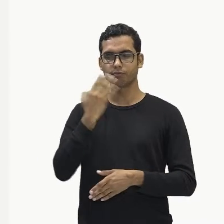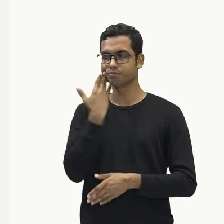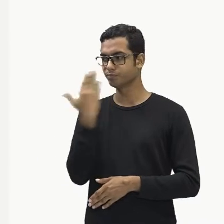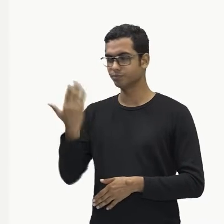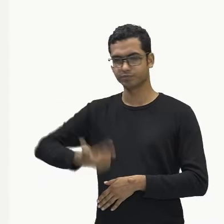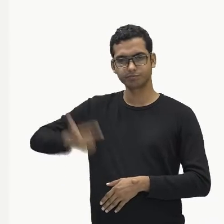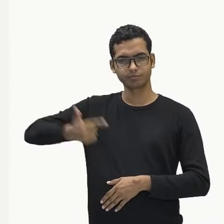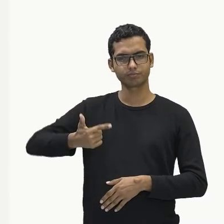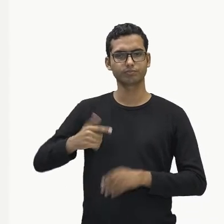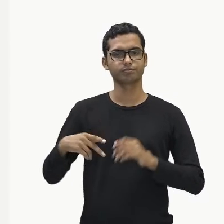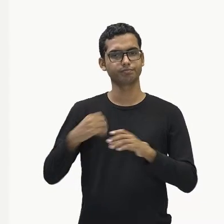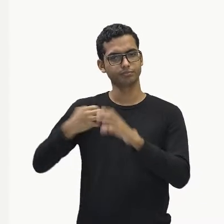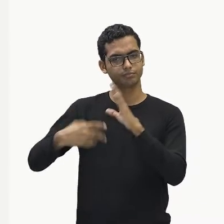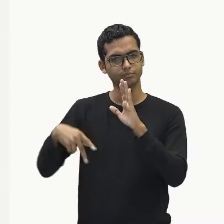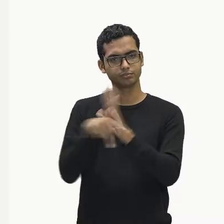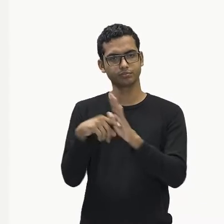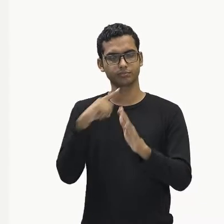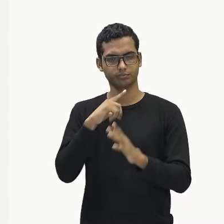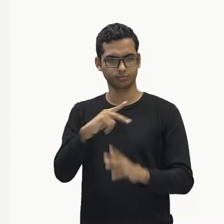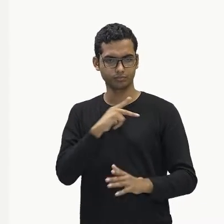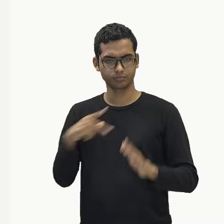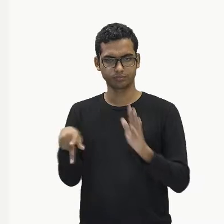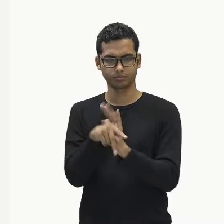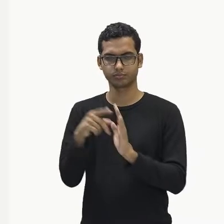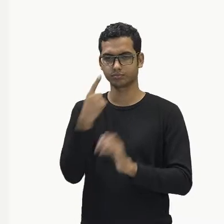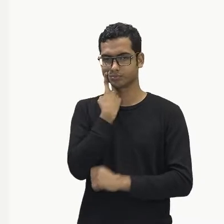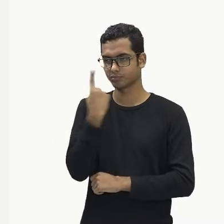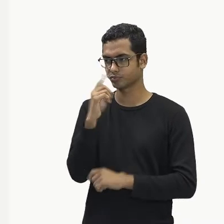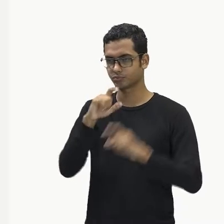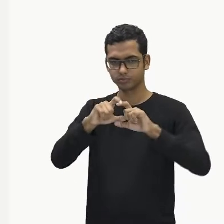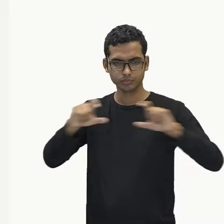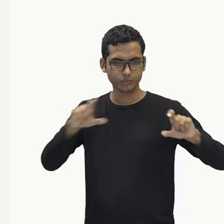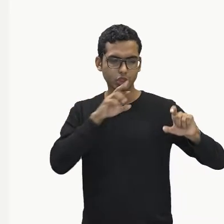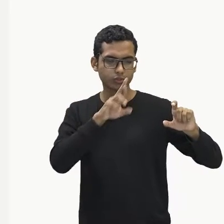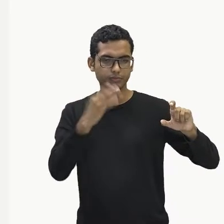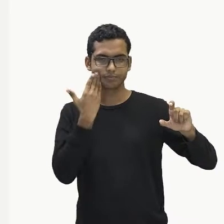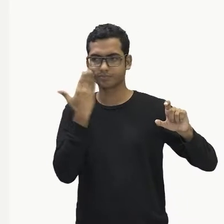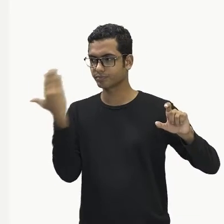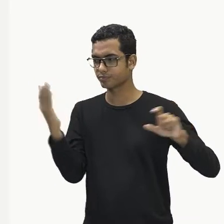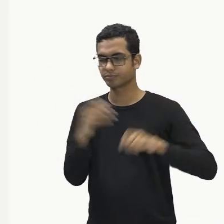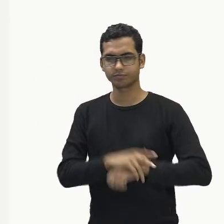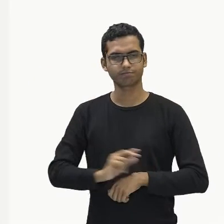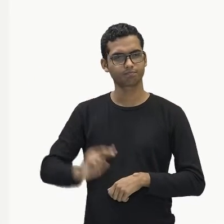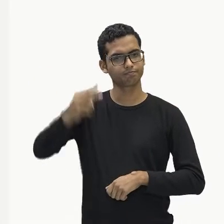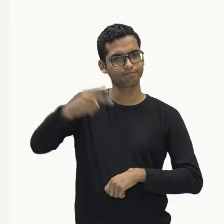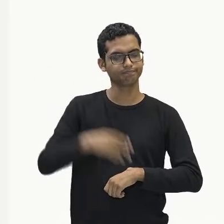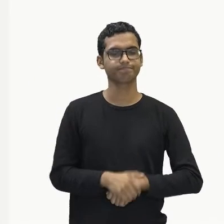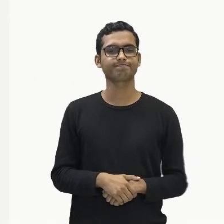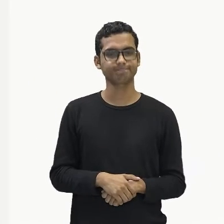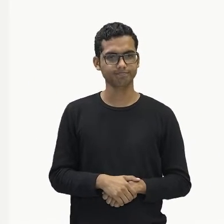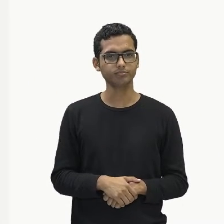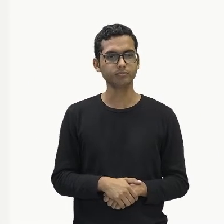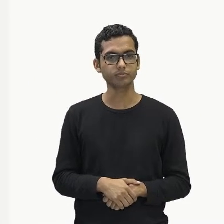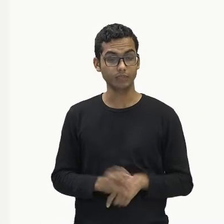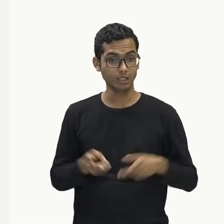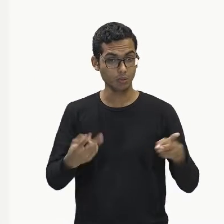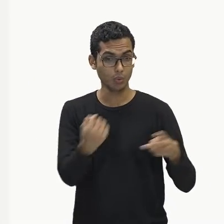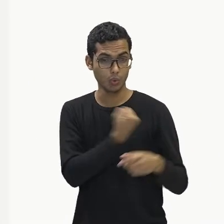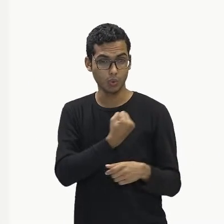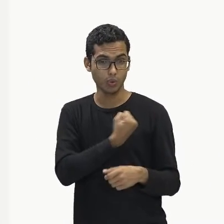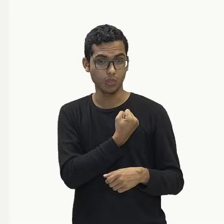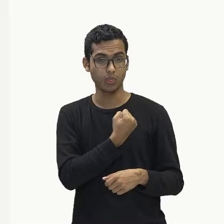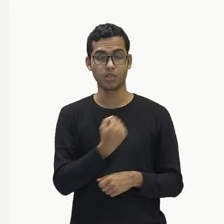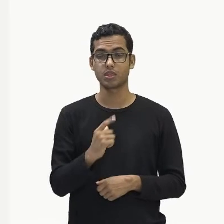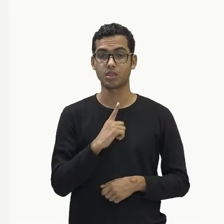caso particular de potenciação. Ó, todo número elevado a 1 é igual